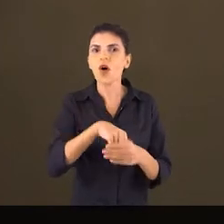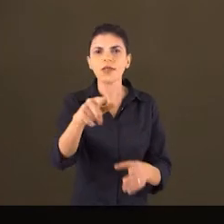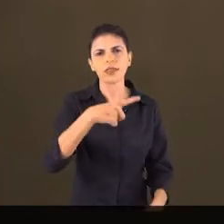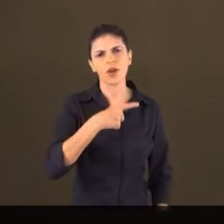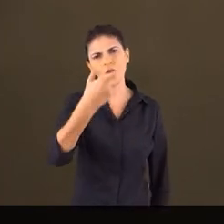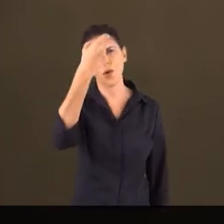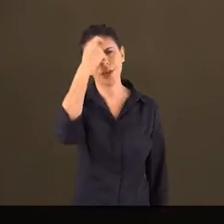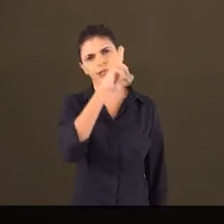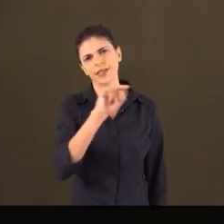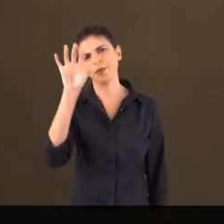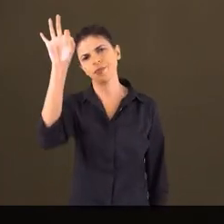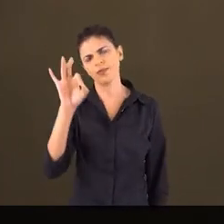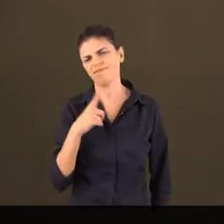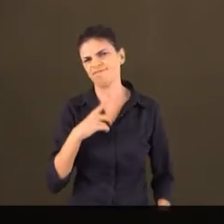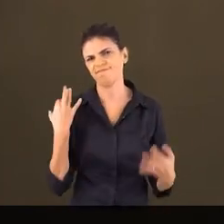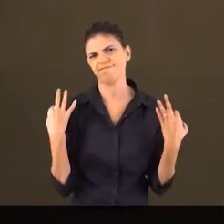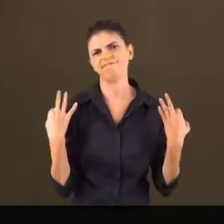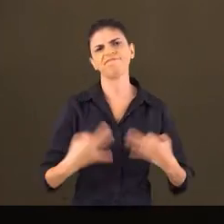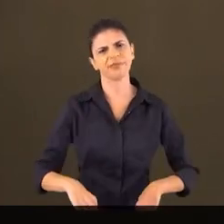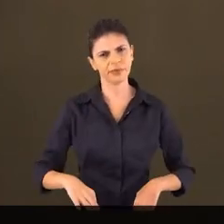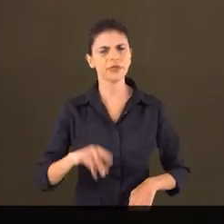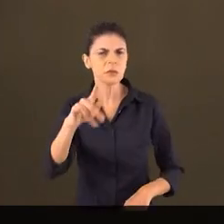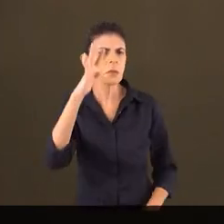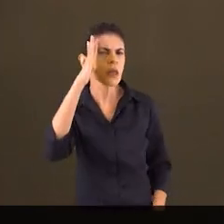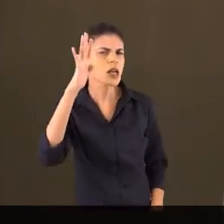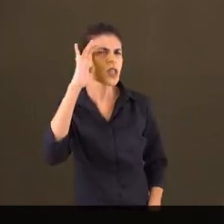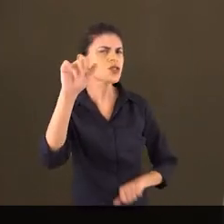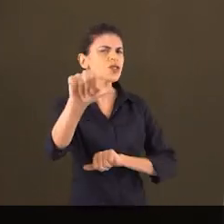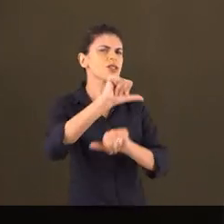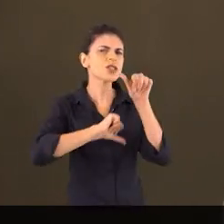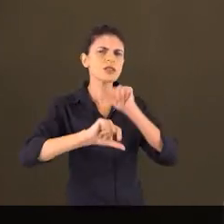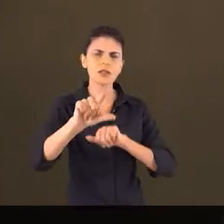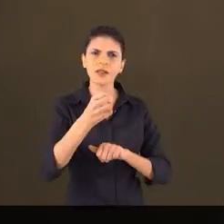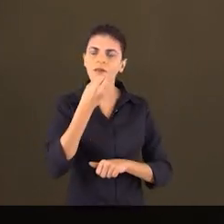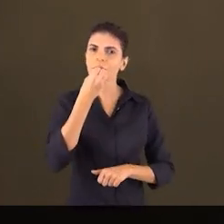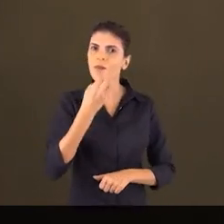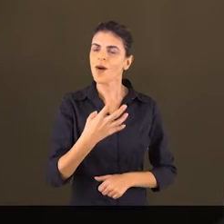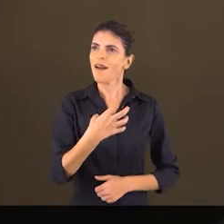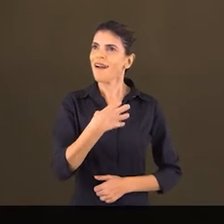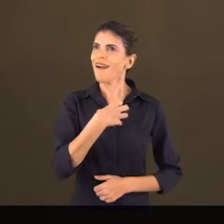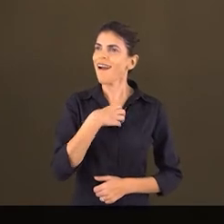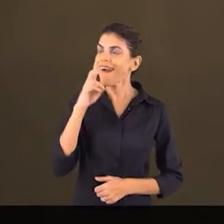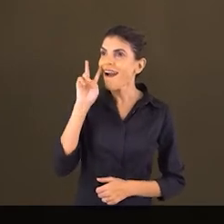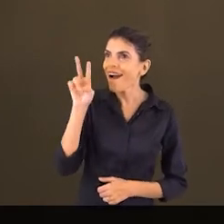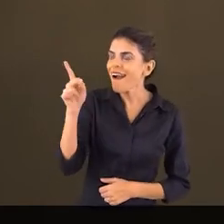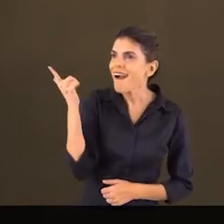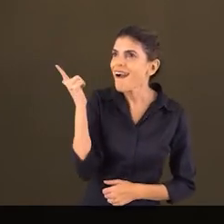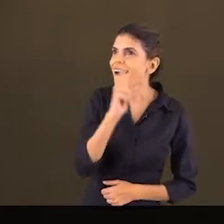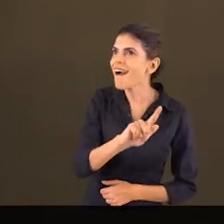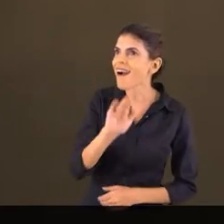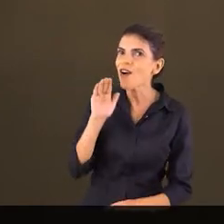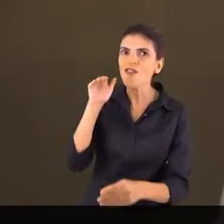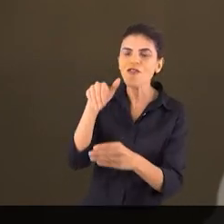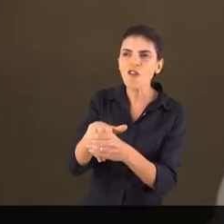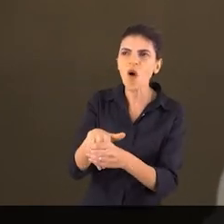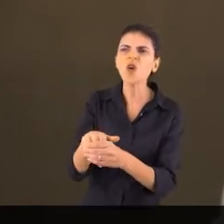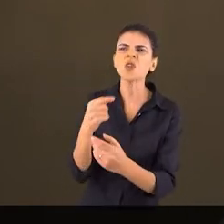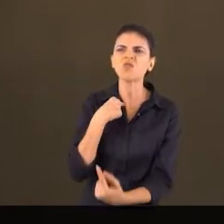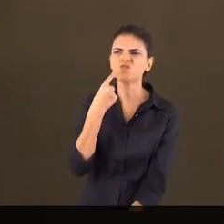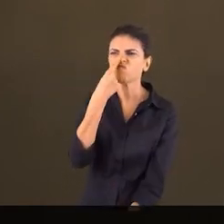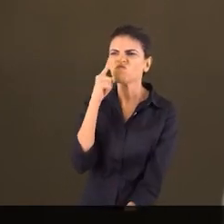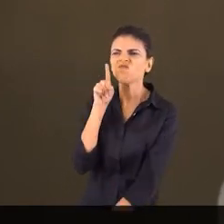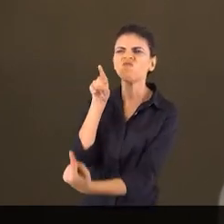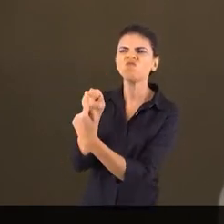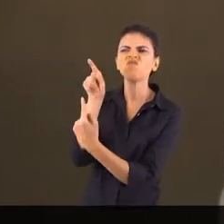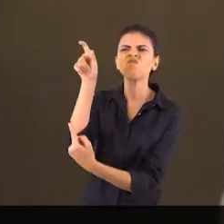aquele voto que você está 100% convicto. Imagina você como é bom levar o seu candidato, aquele que